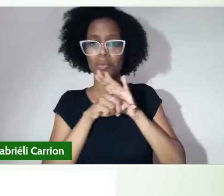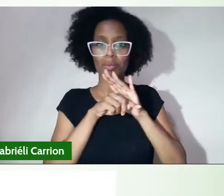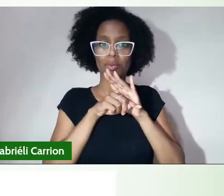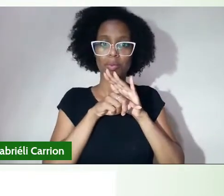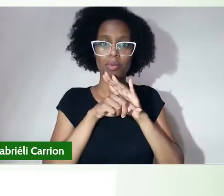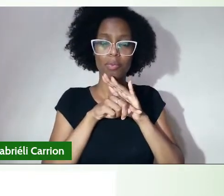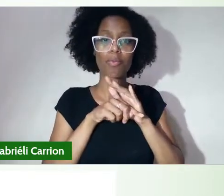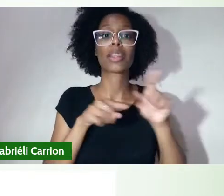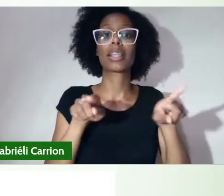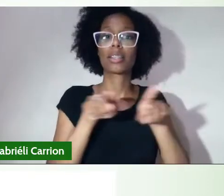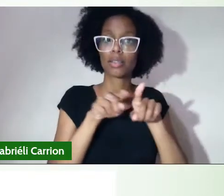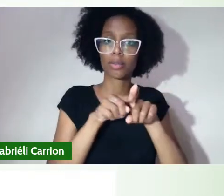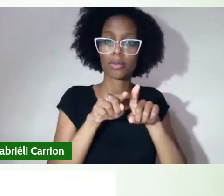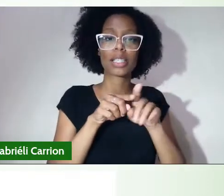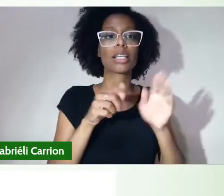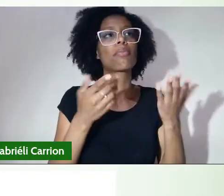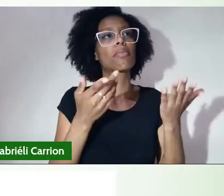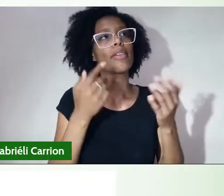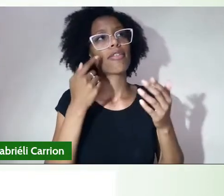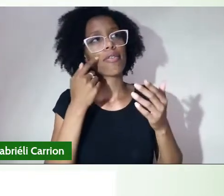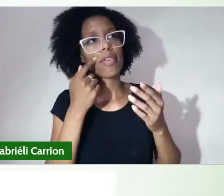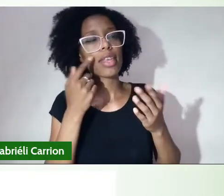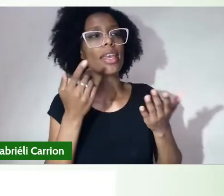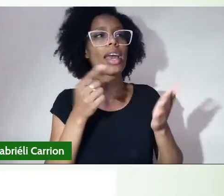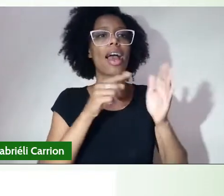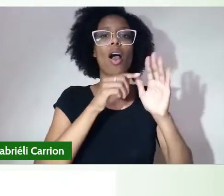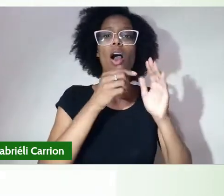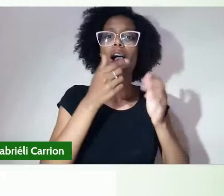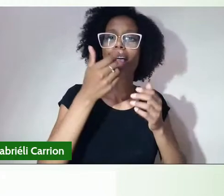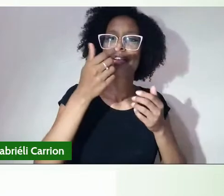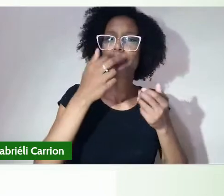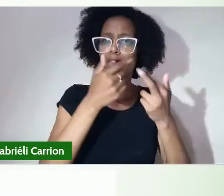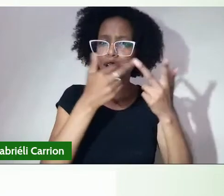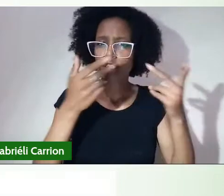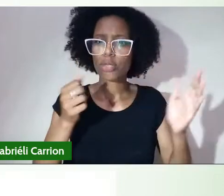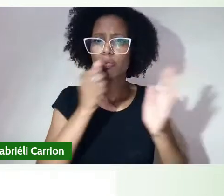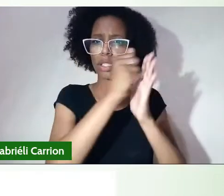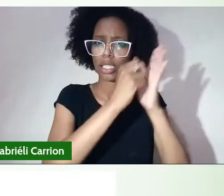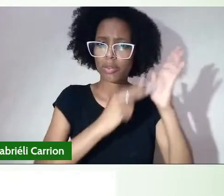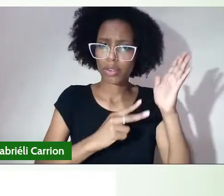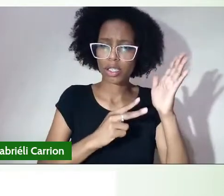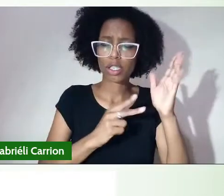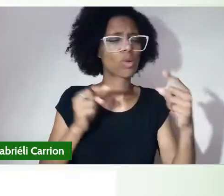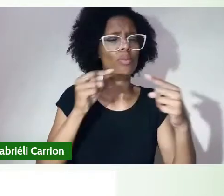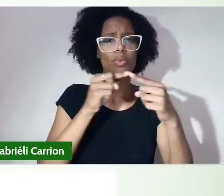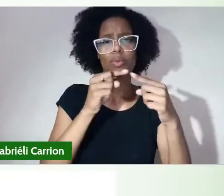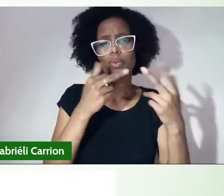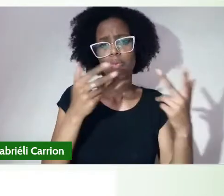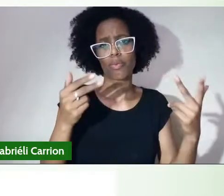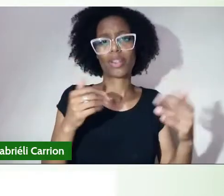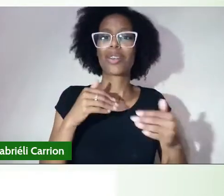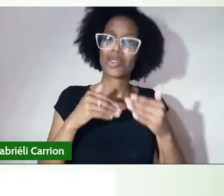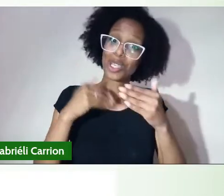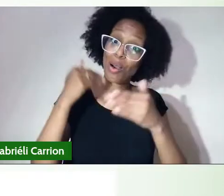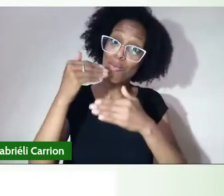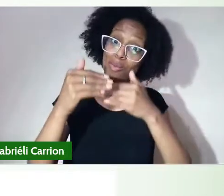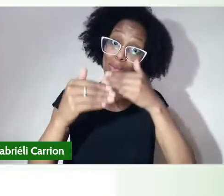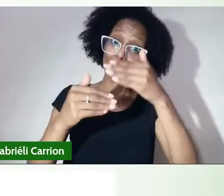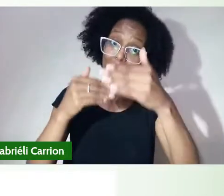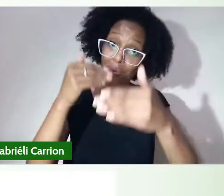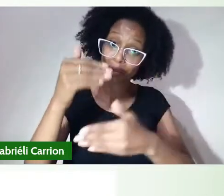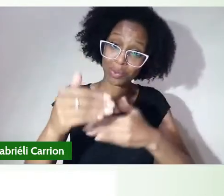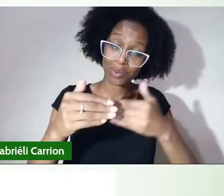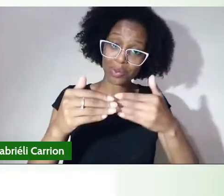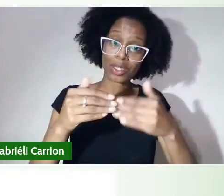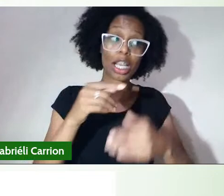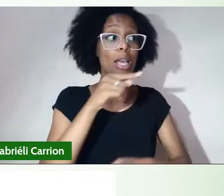Avaliações formativas. Então, com esse objetivo. Então, muitas coisas. Agora, é um processo de construção. Porque o aluno ele também